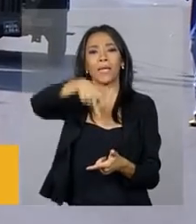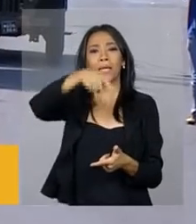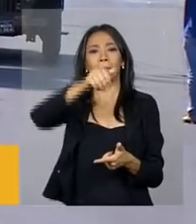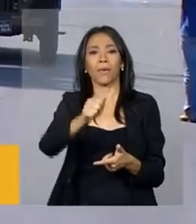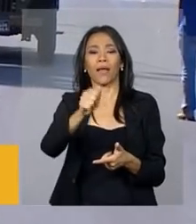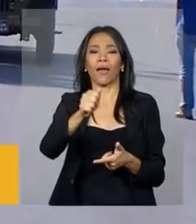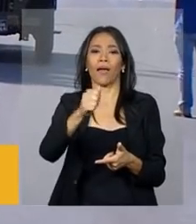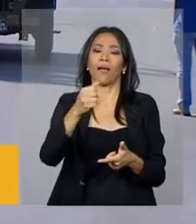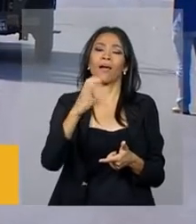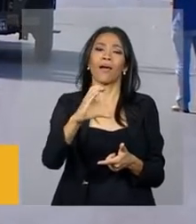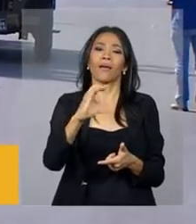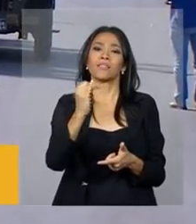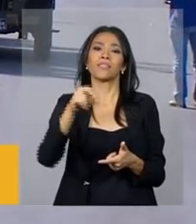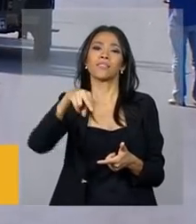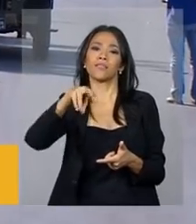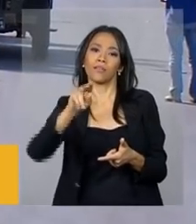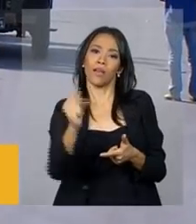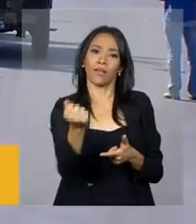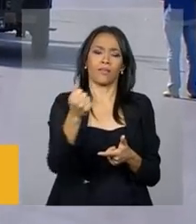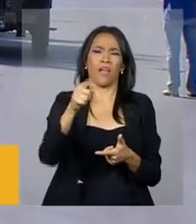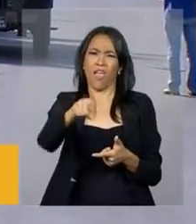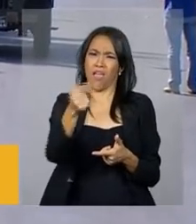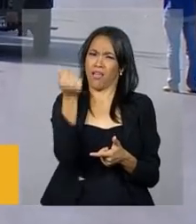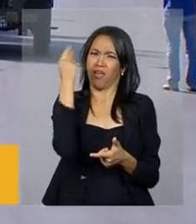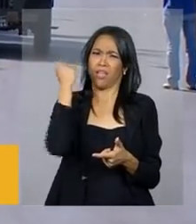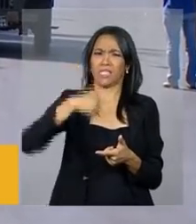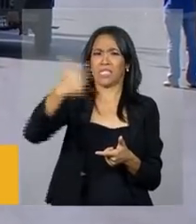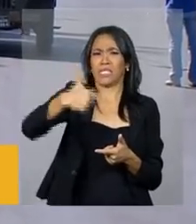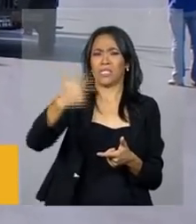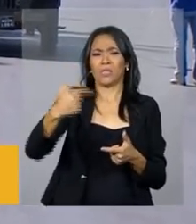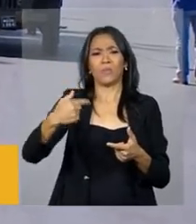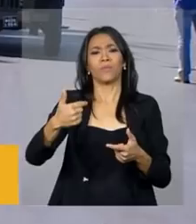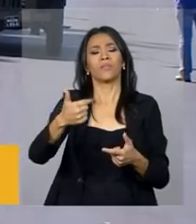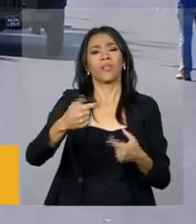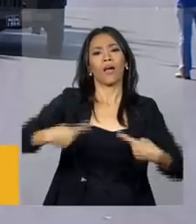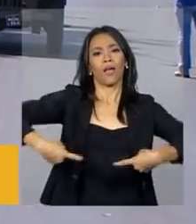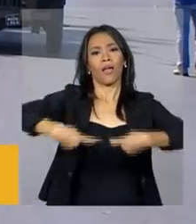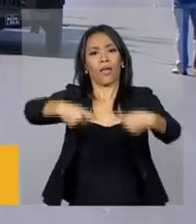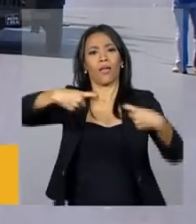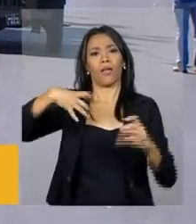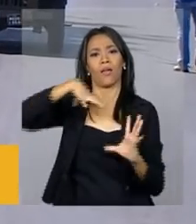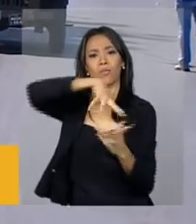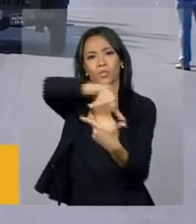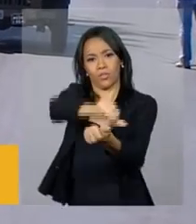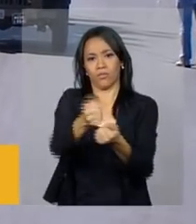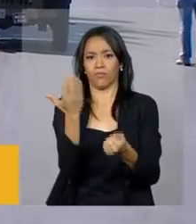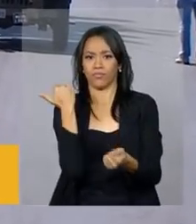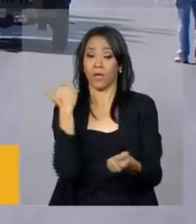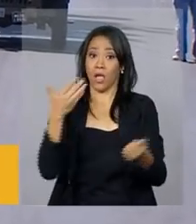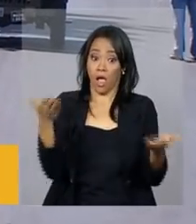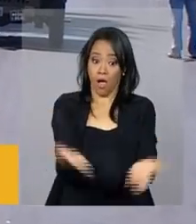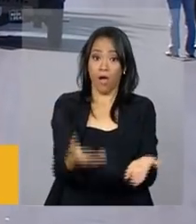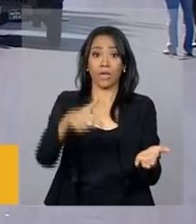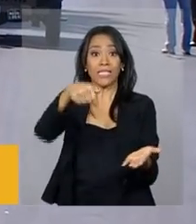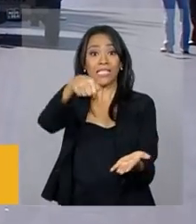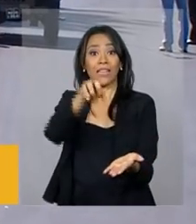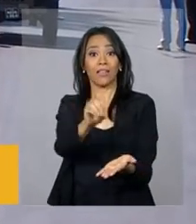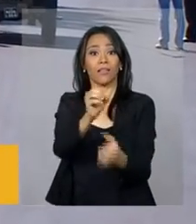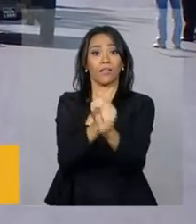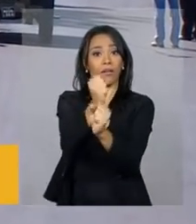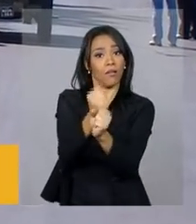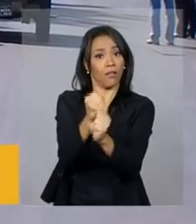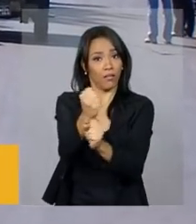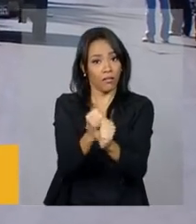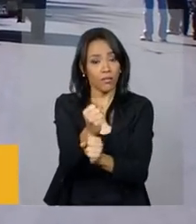da Segunda Guerra Mundial. Lembrando que o ano passado nós comemoramos os 70 anos